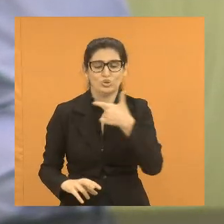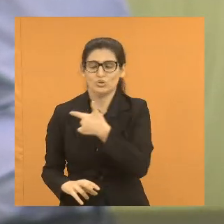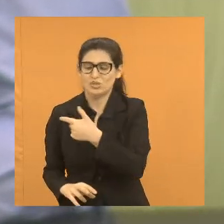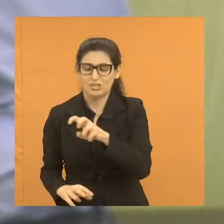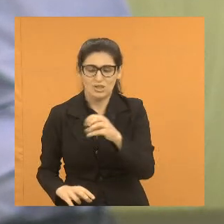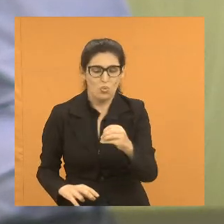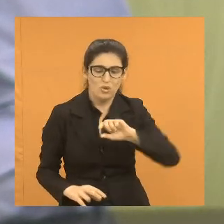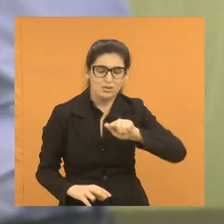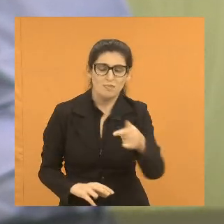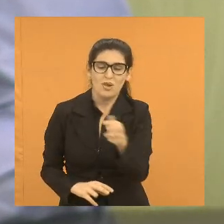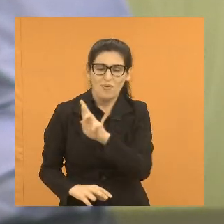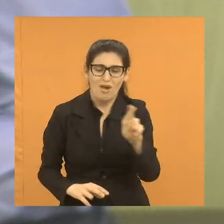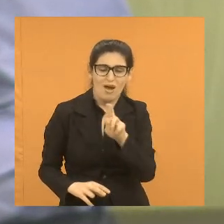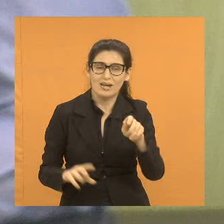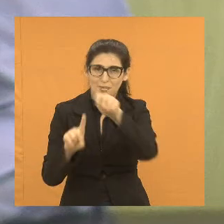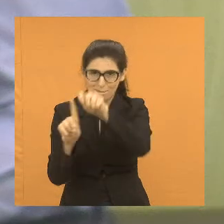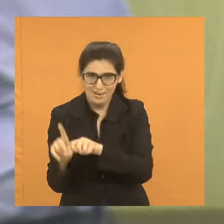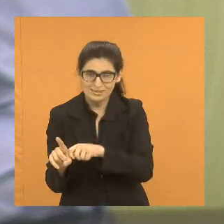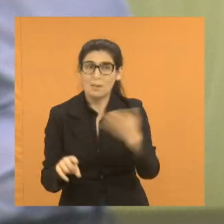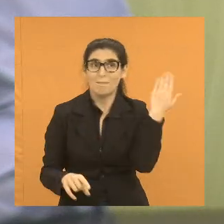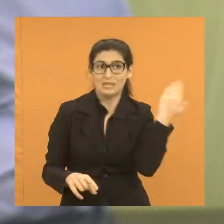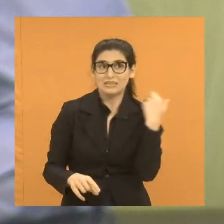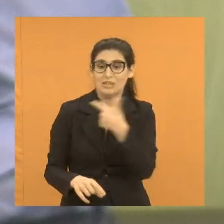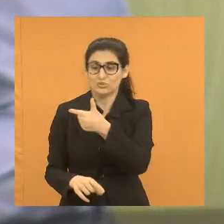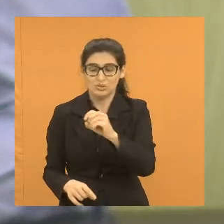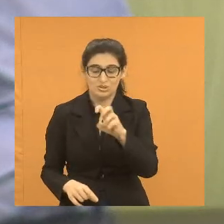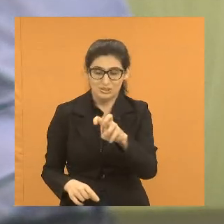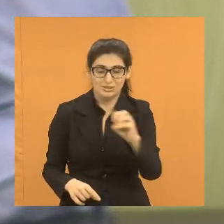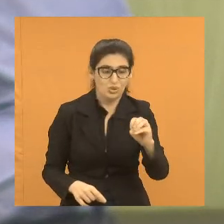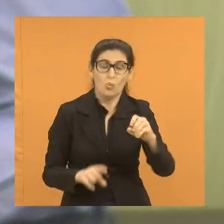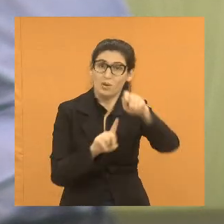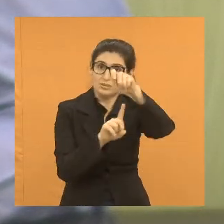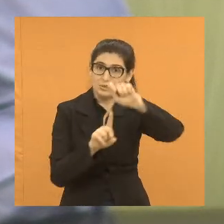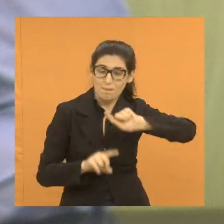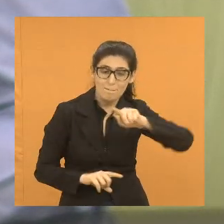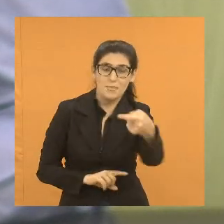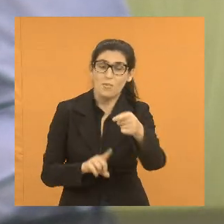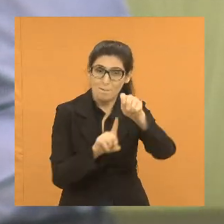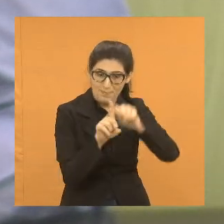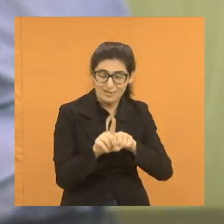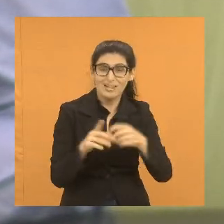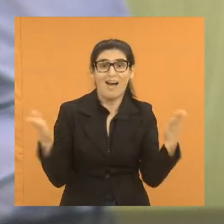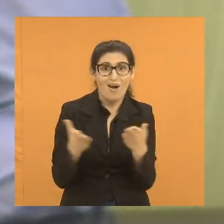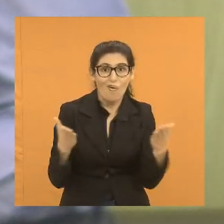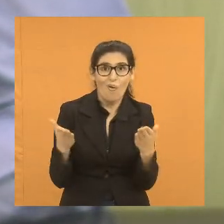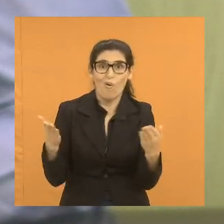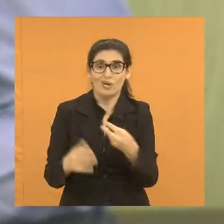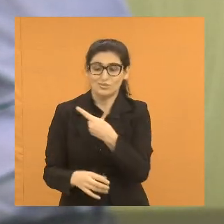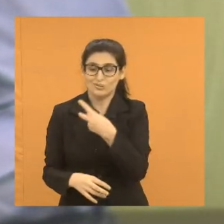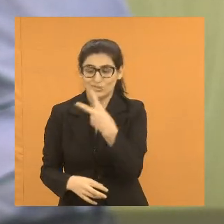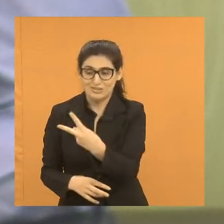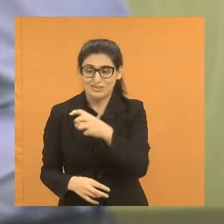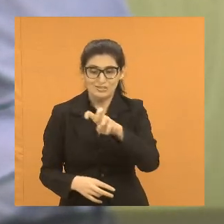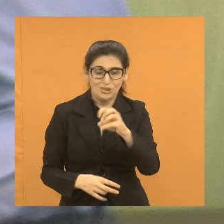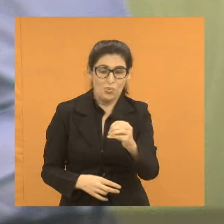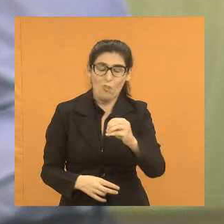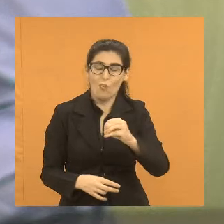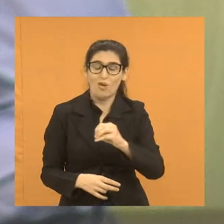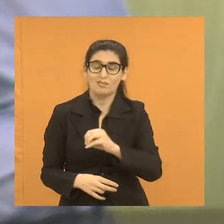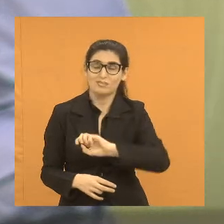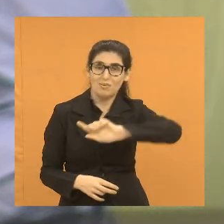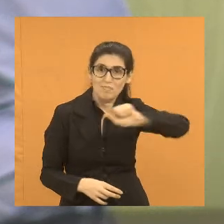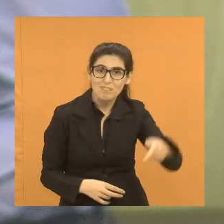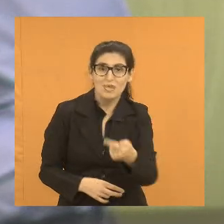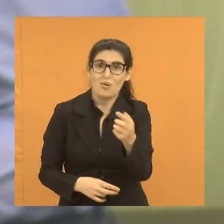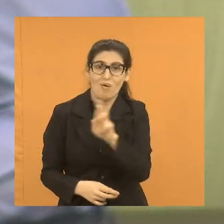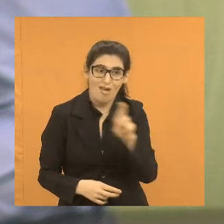mais por mês. A gente recebia só 250, agora recebemos 500, tá? A mudança da fachada é uma mudança única